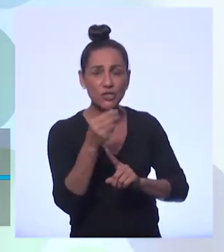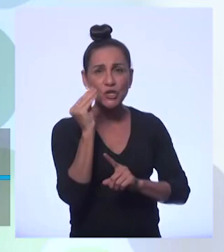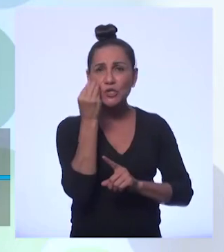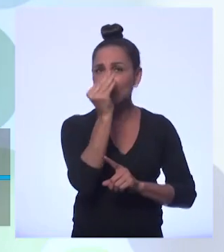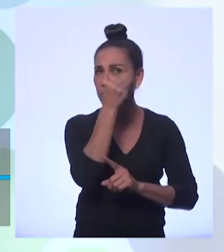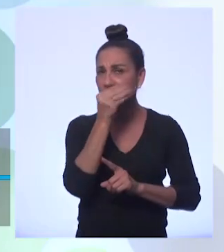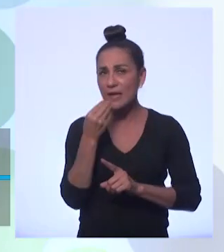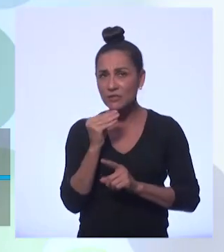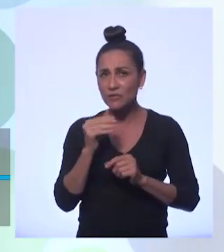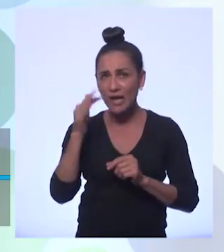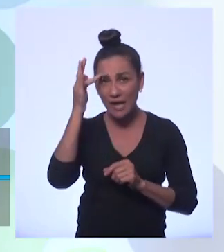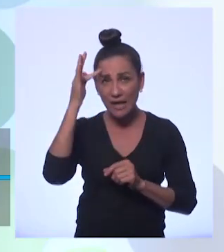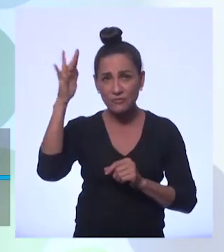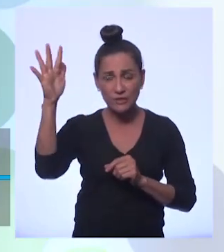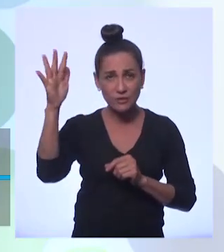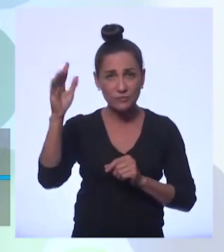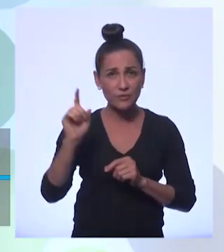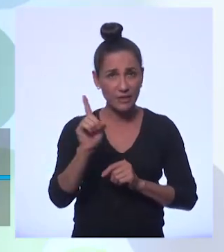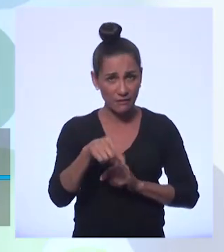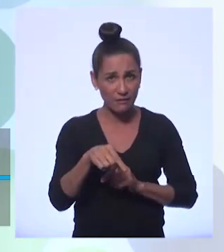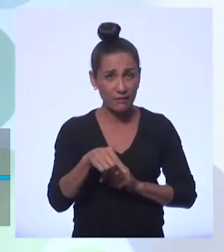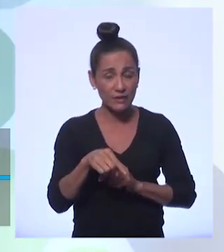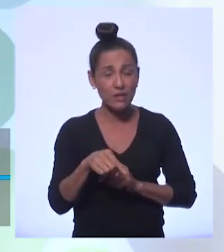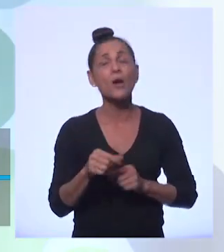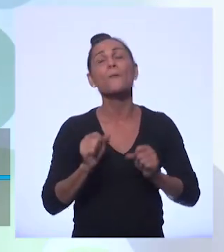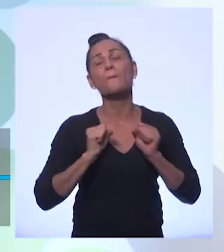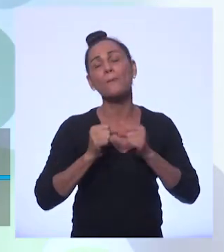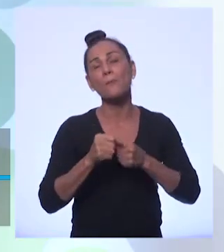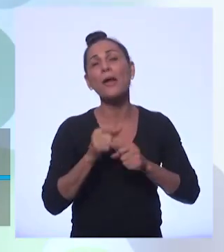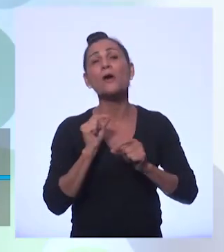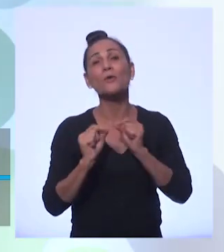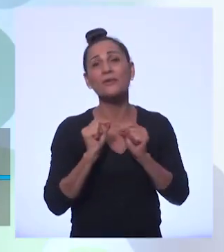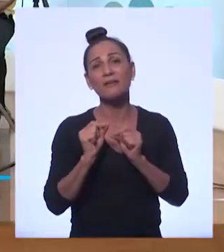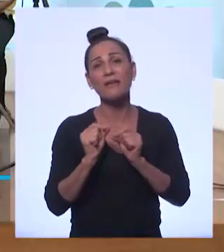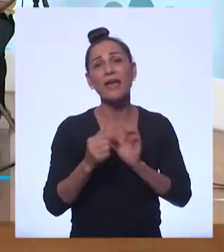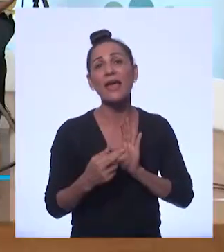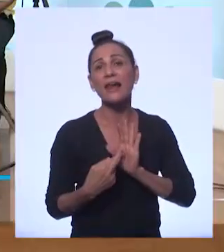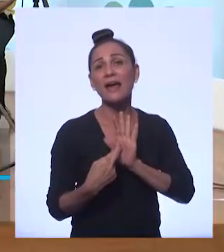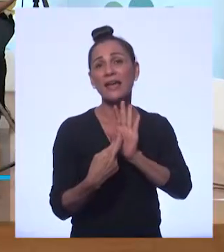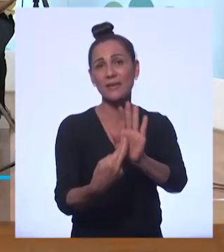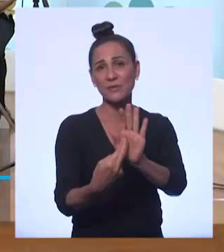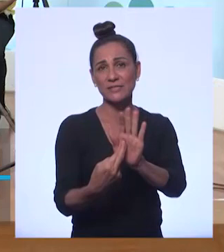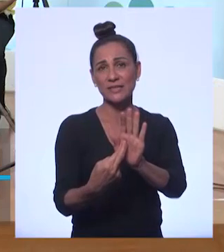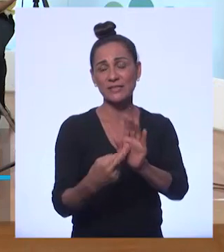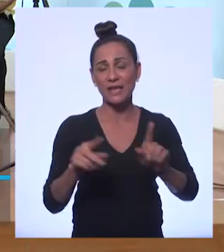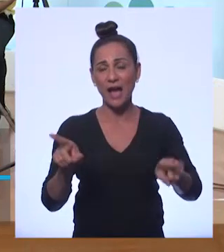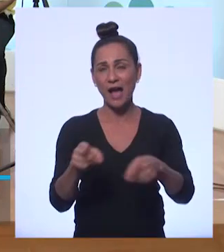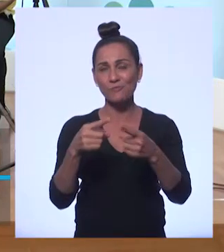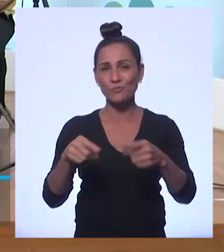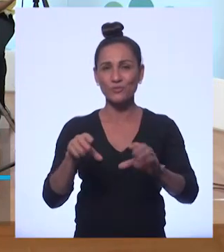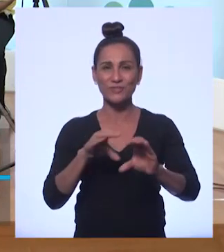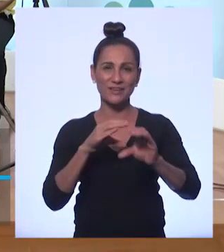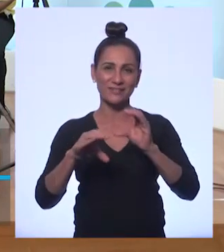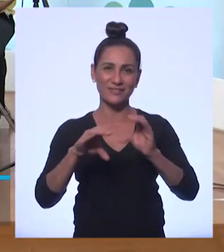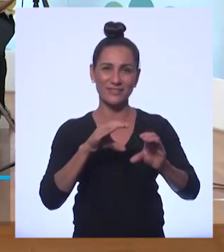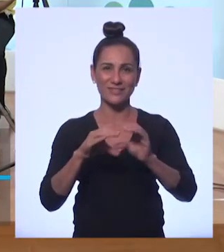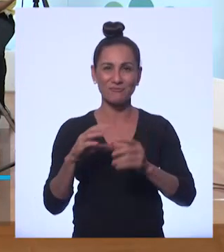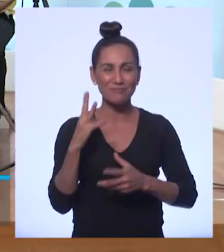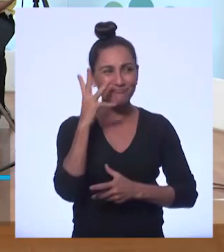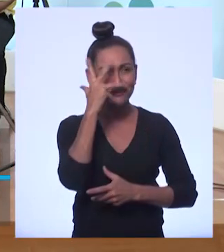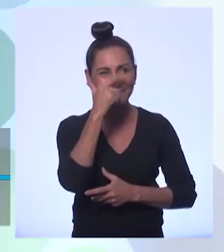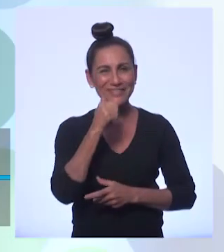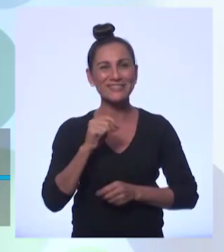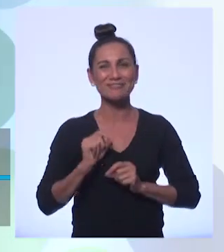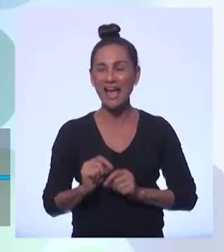de contas, a filosofia é a porta-voz da musicalidade. Ai, que bonito, né?